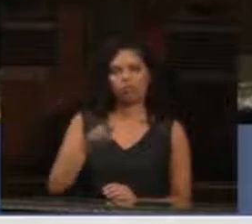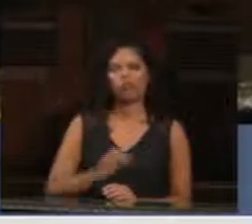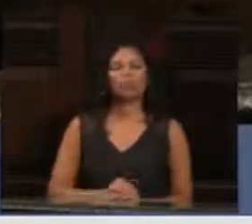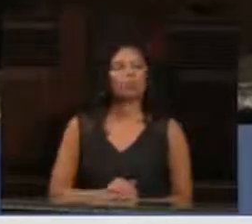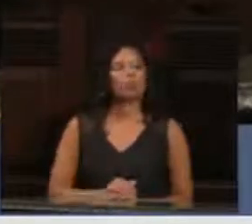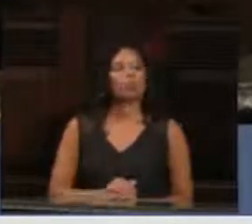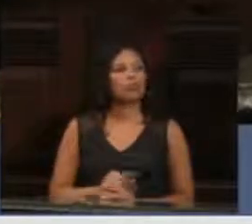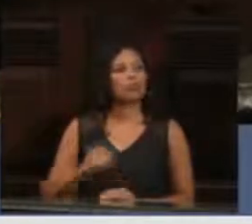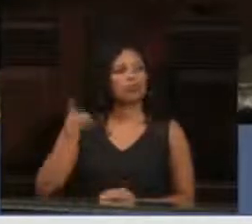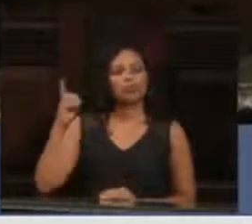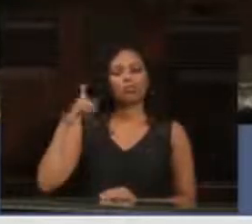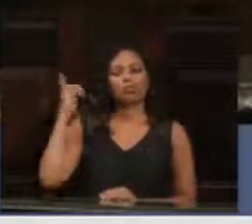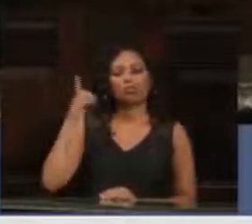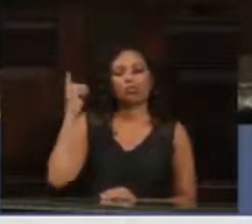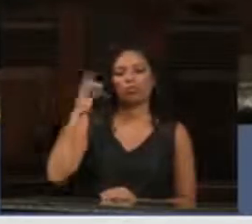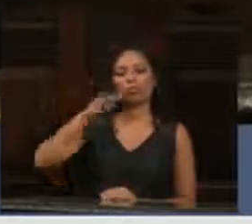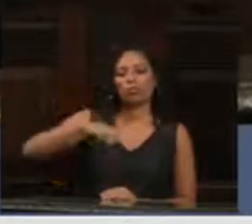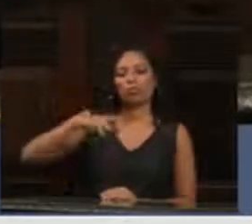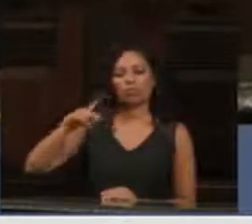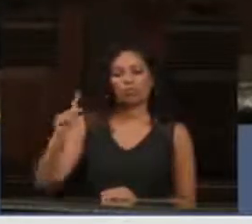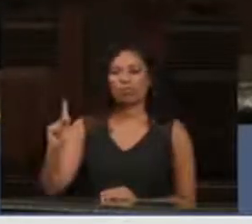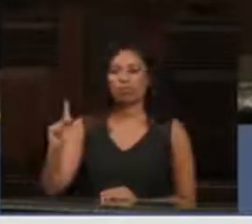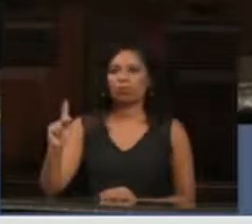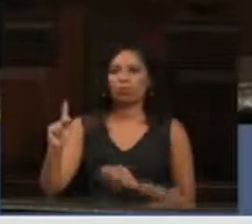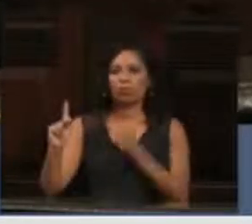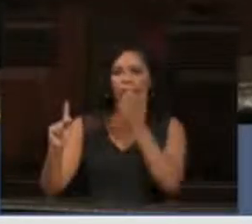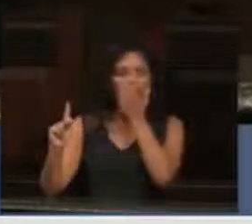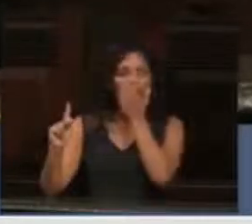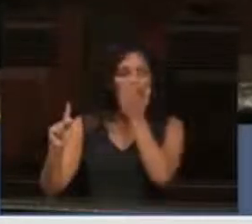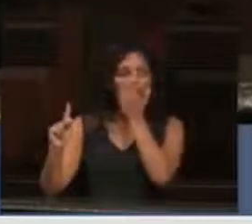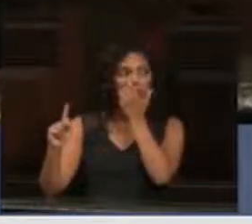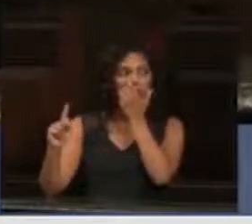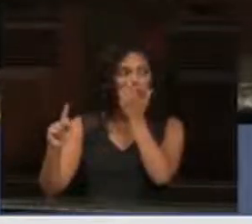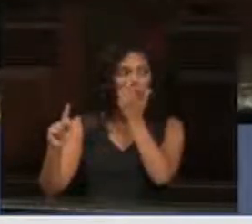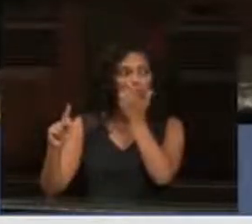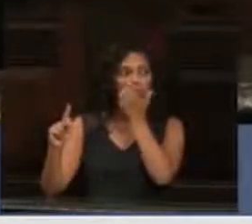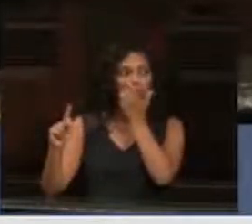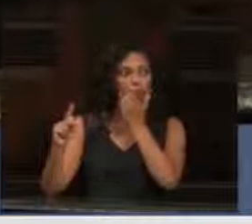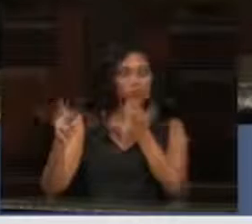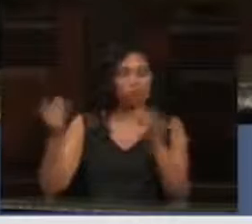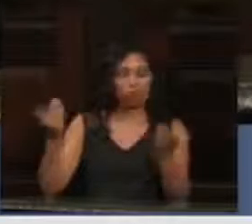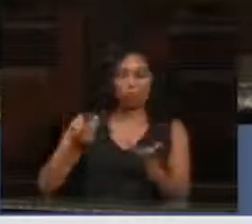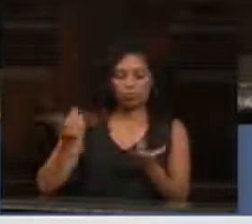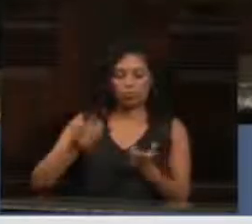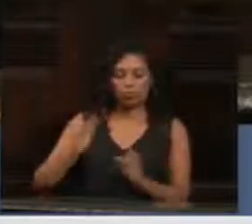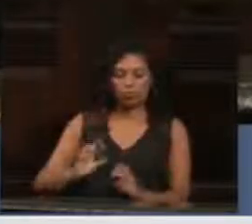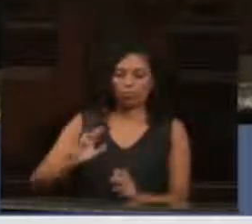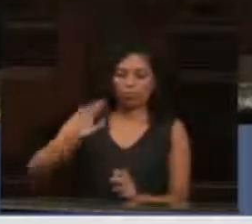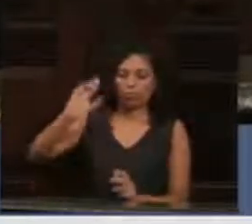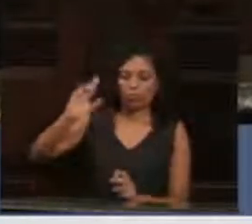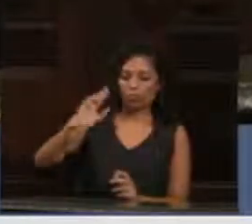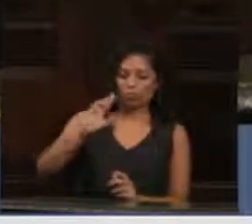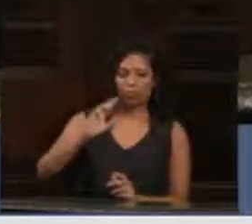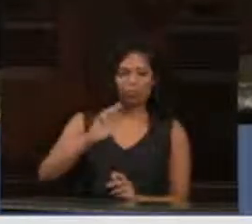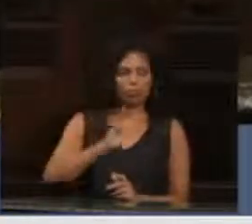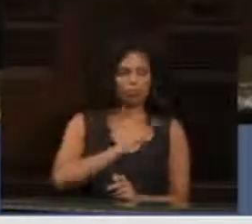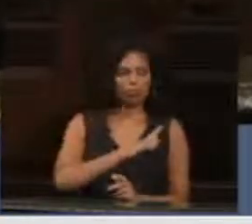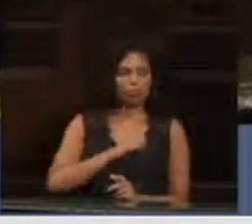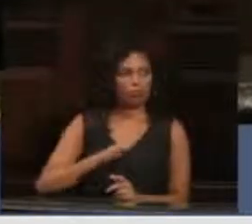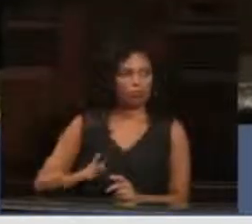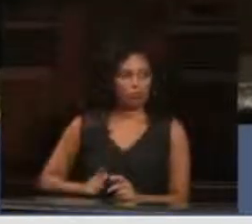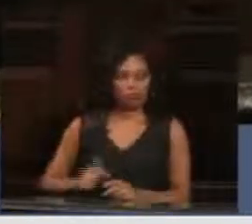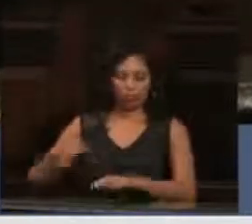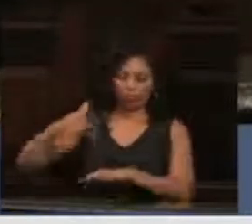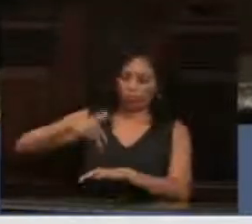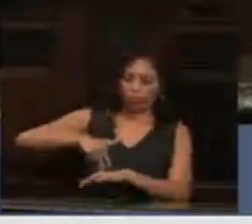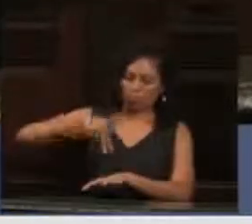O deputado Márcio Pacheco, à época virtual líder do governo, hoje líder do governo, meu querido amigo, assumiu esta